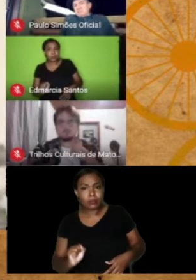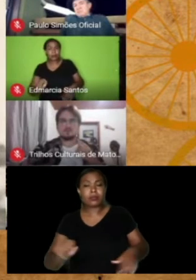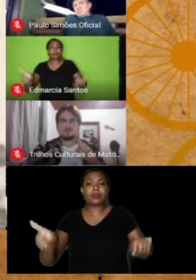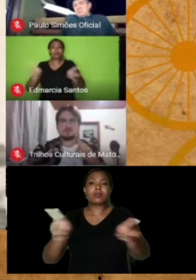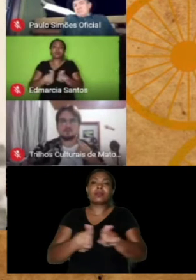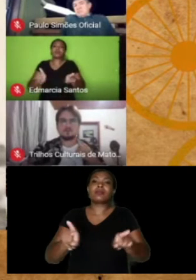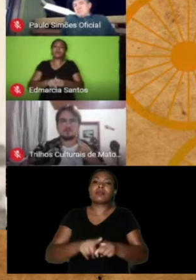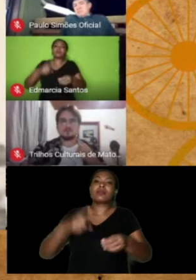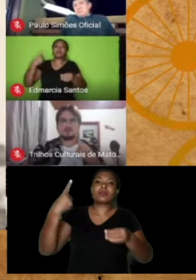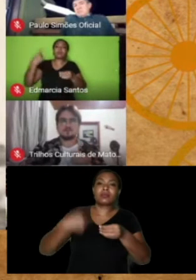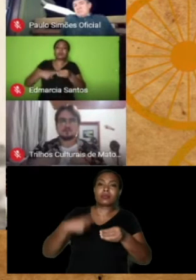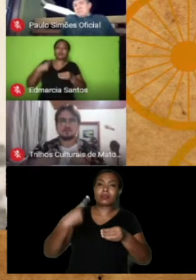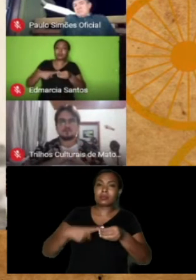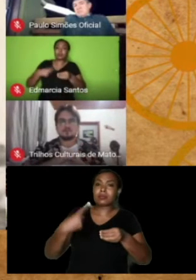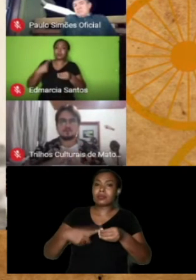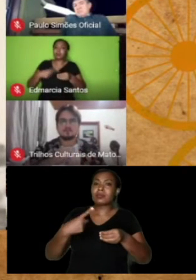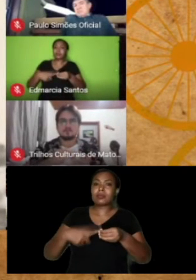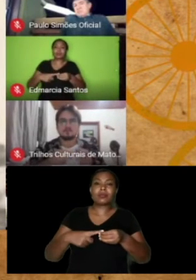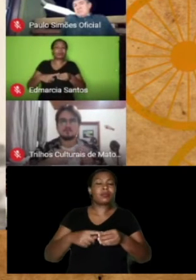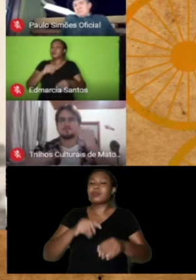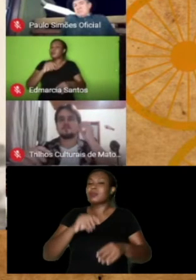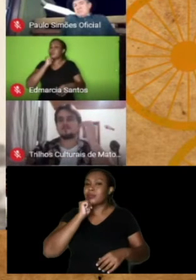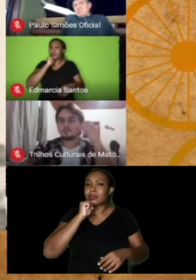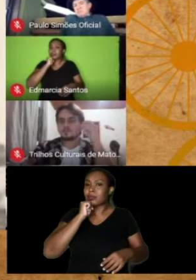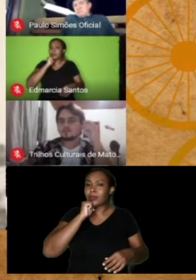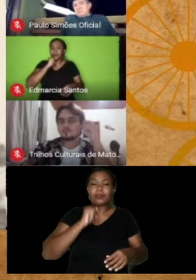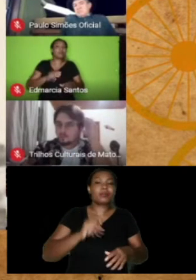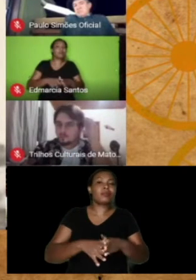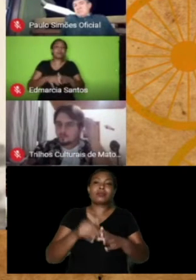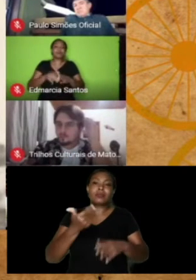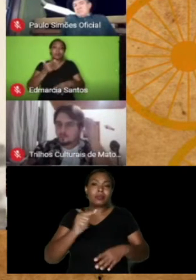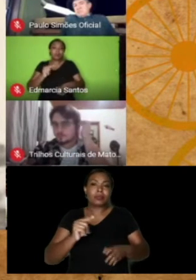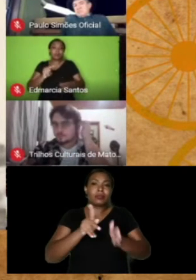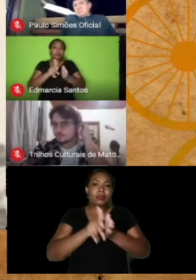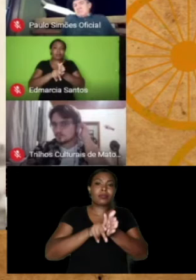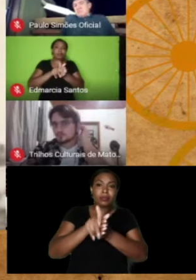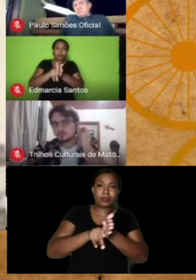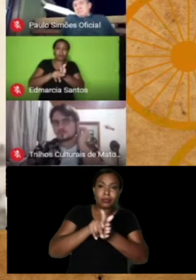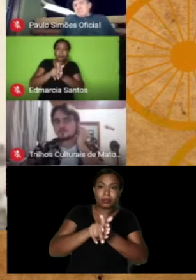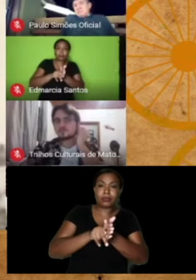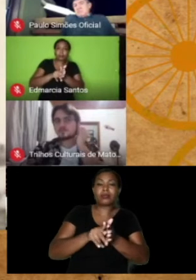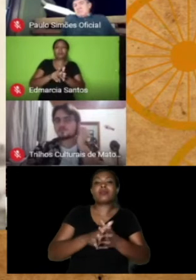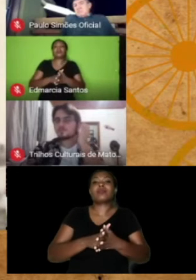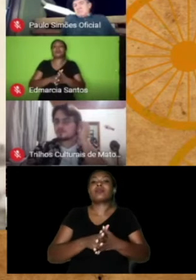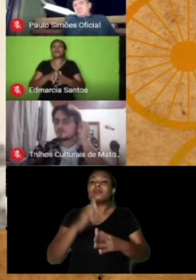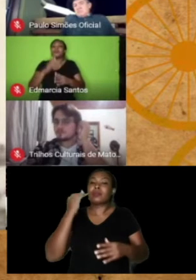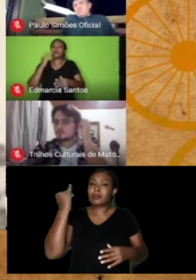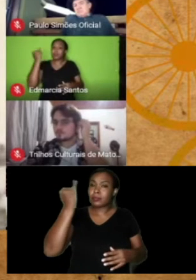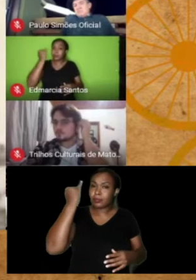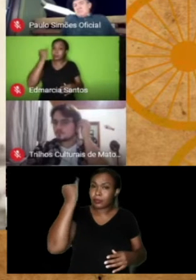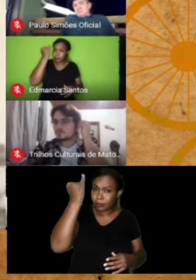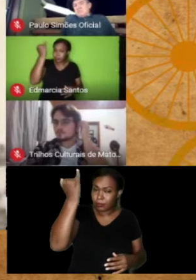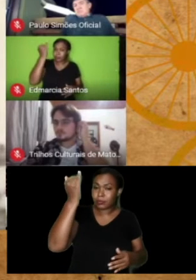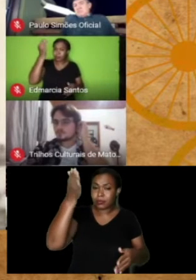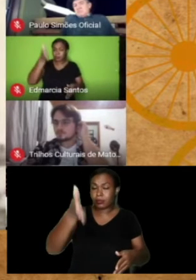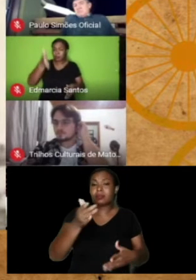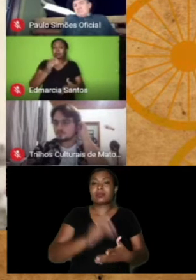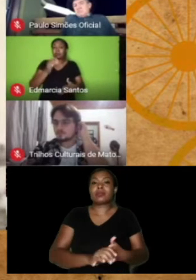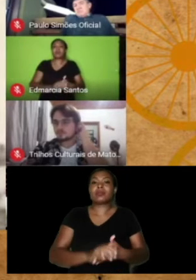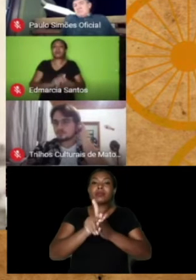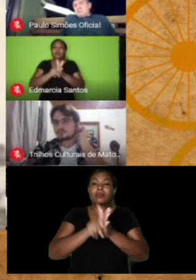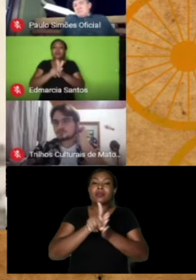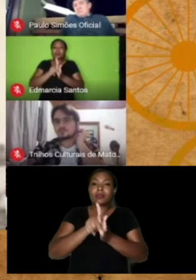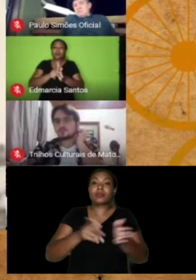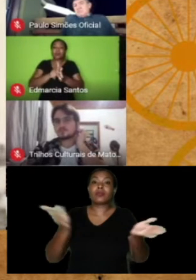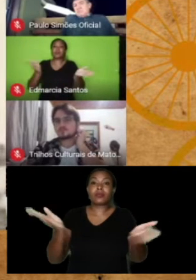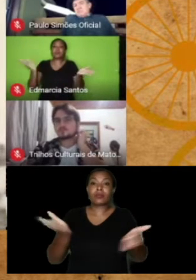as cidades que hoje não estão em torno da ferrovia, né? A gente tem a questão do escoamento, foi muito importante durante a ferrovia. E a gente vê que hoje, com